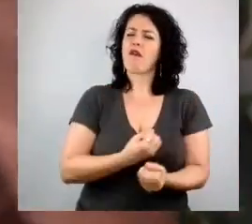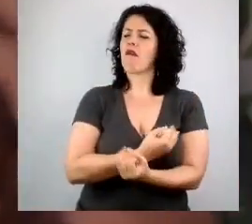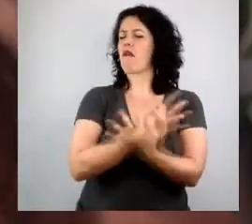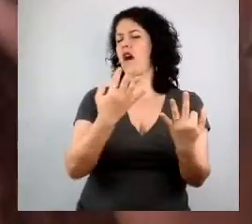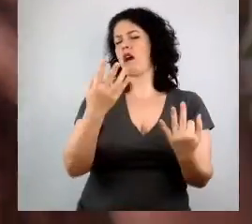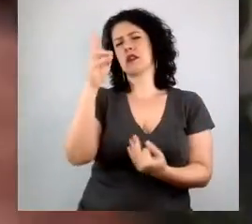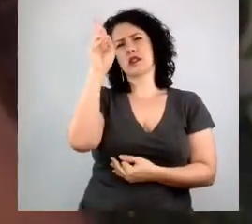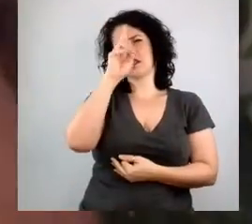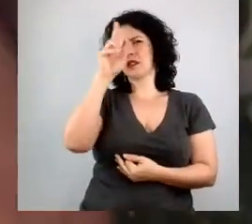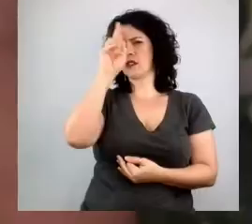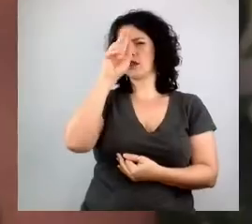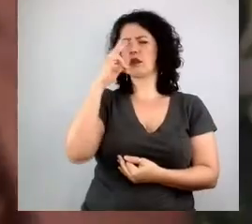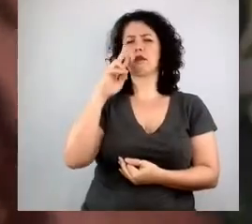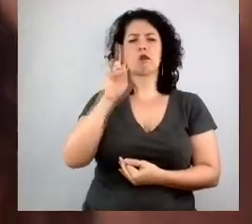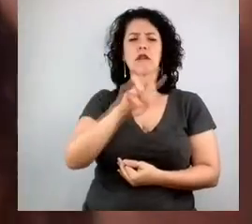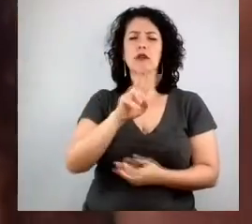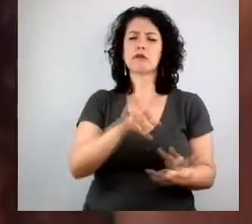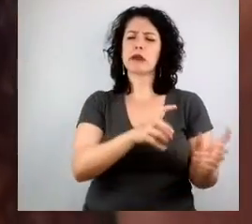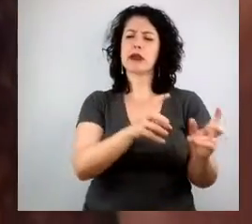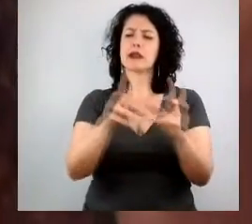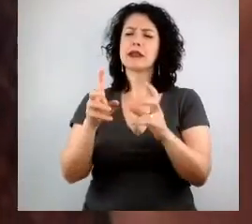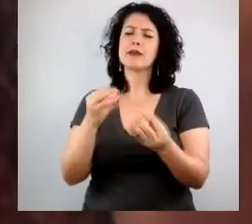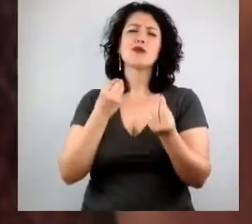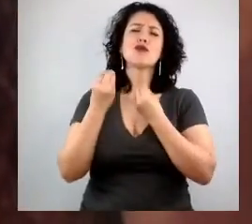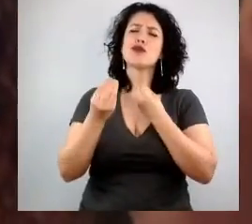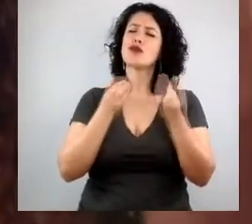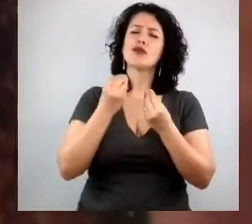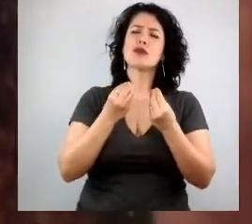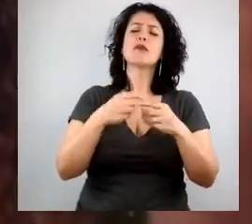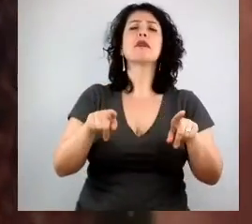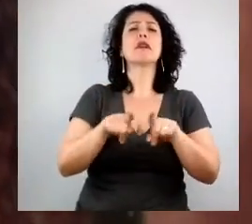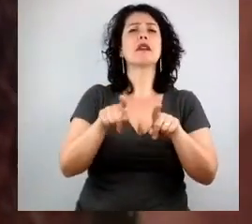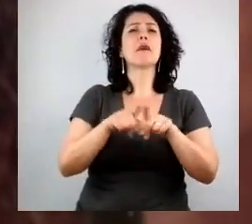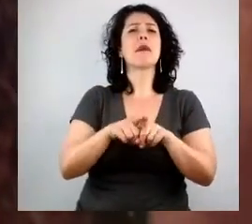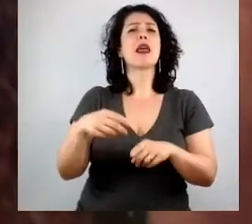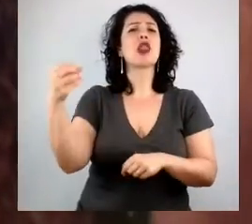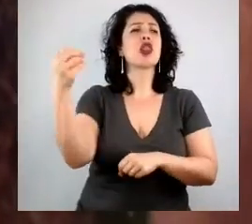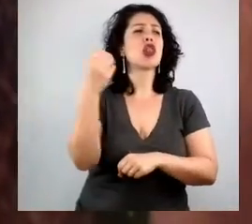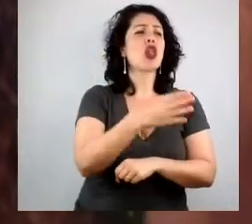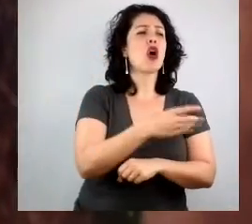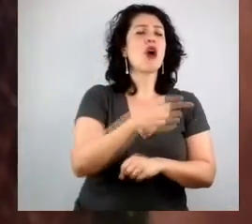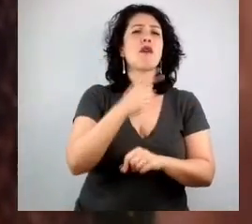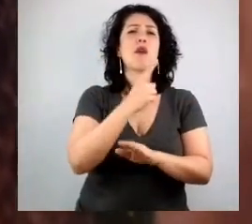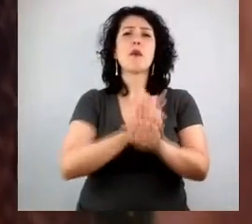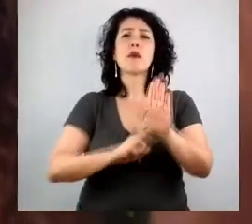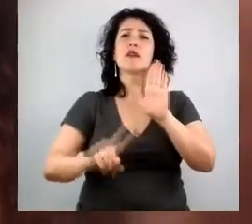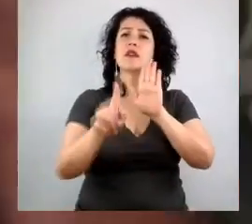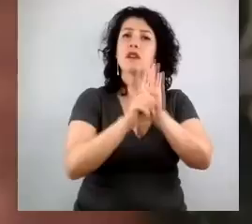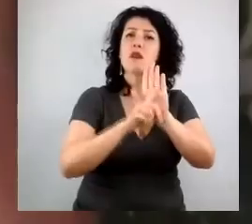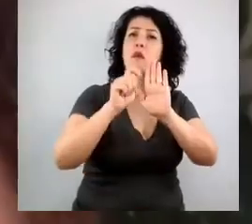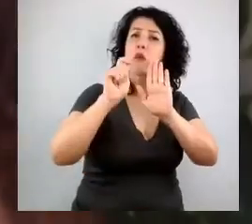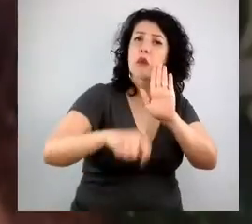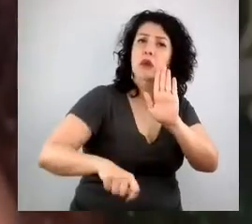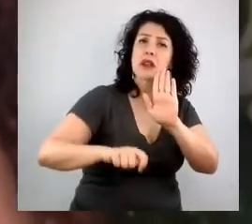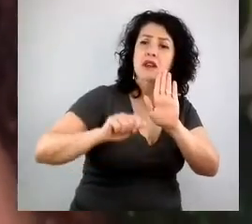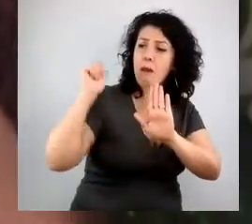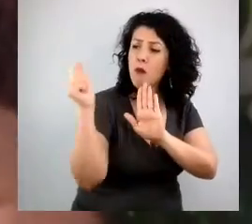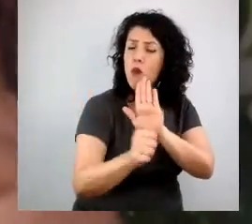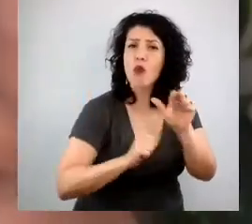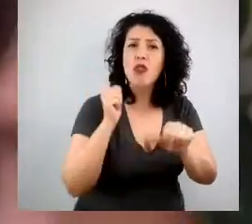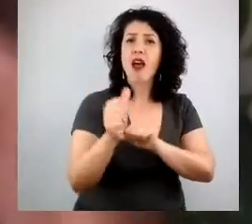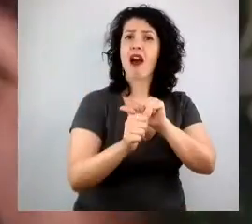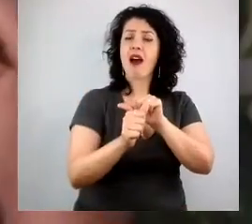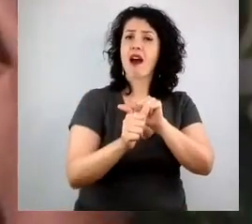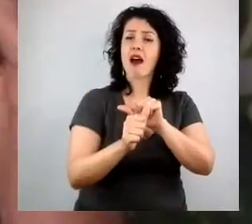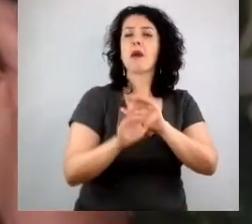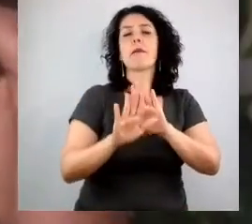e protagonismos, novos protagonismos, poderiam ser contados, né? E se a gente ampliar